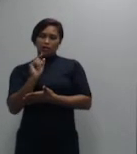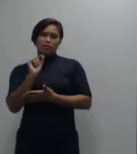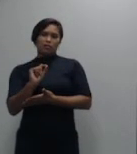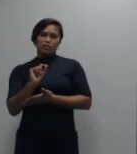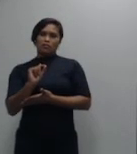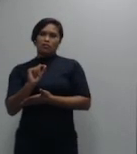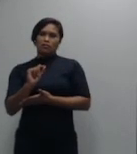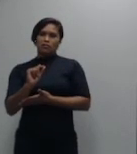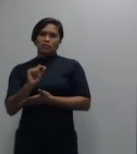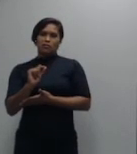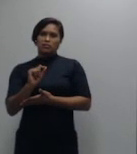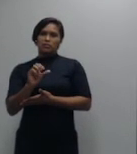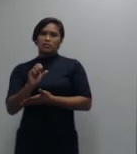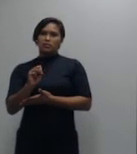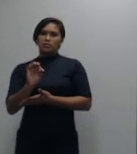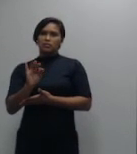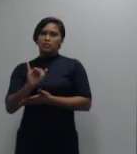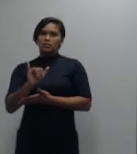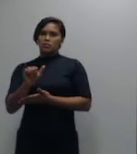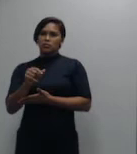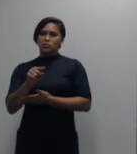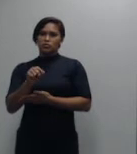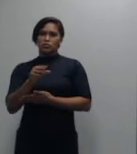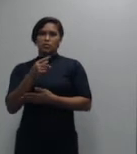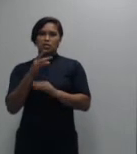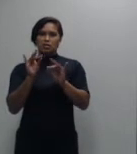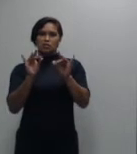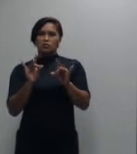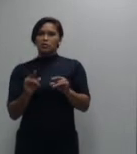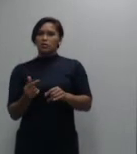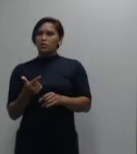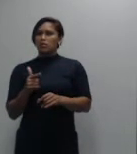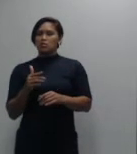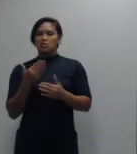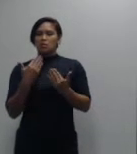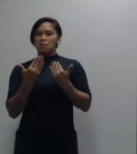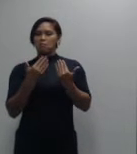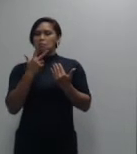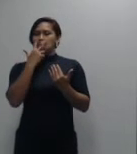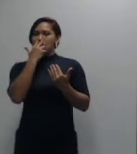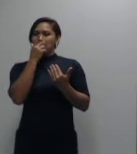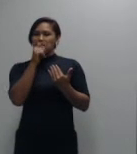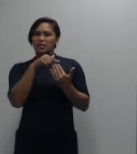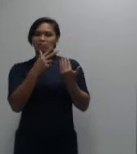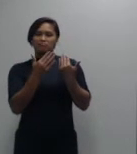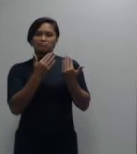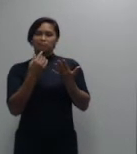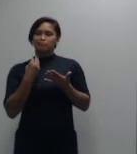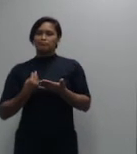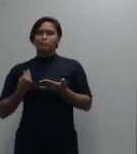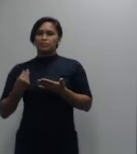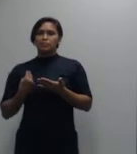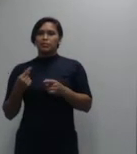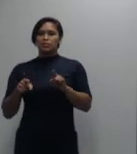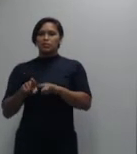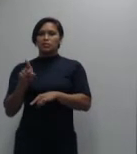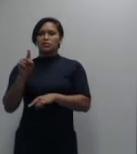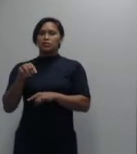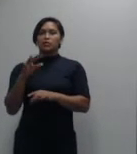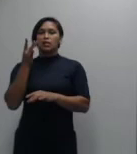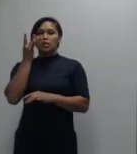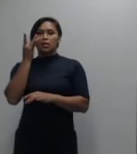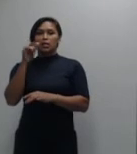pelo STJ e suas peculiaridades não me parecem estar presente nos paradigmas